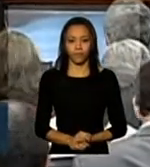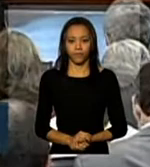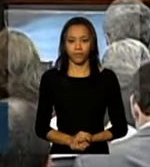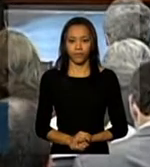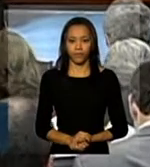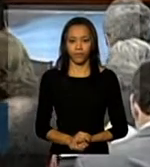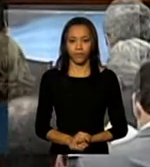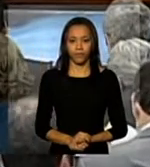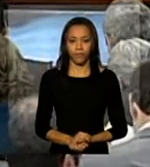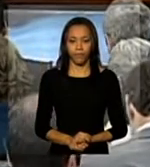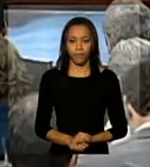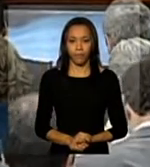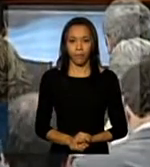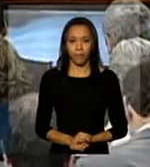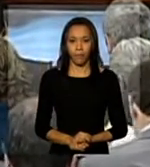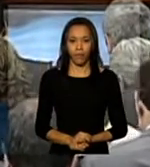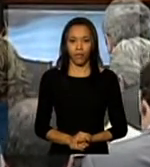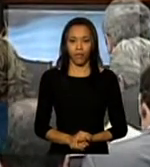Obrigada.